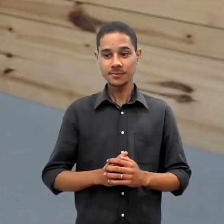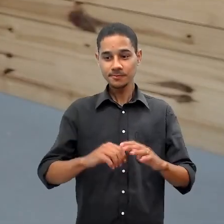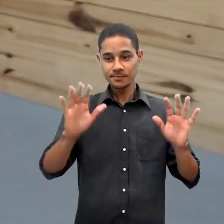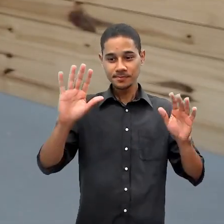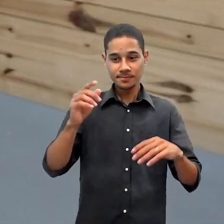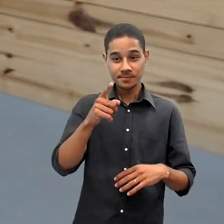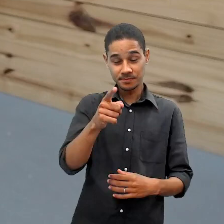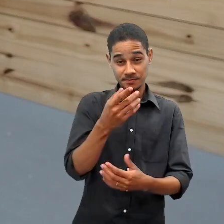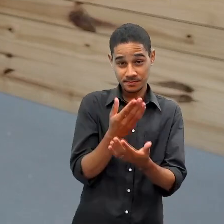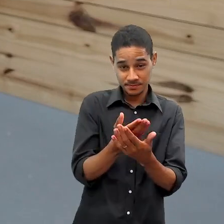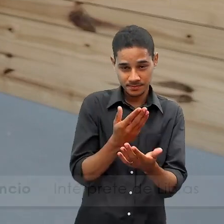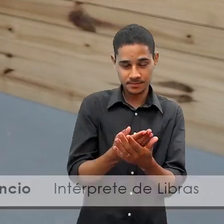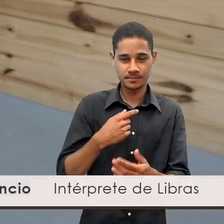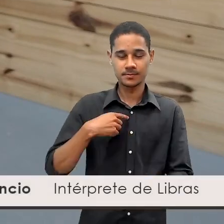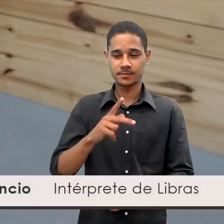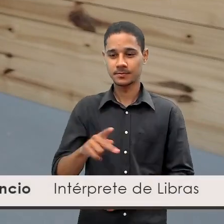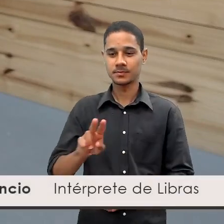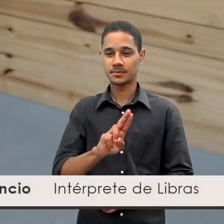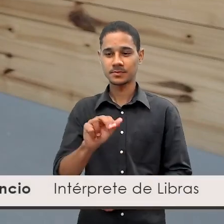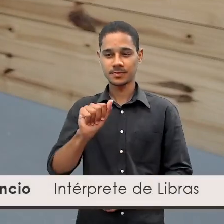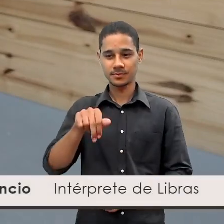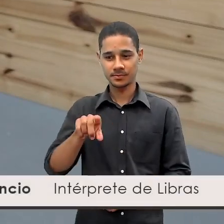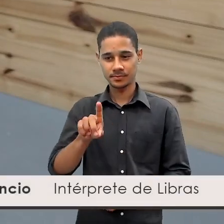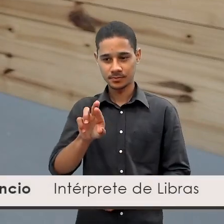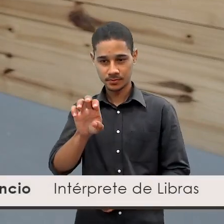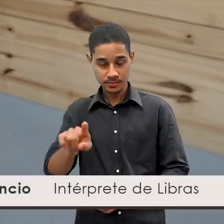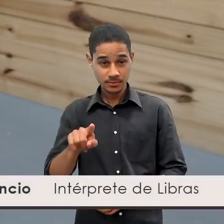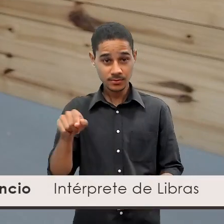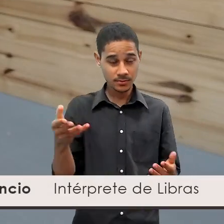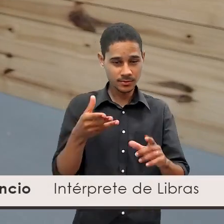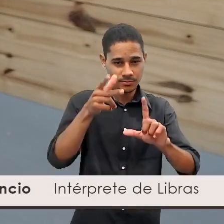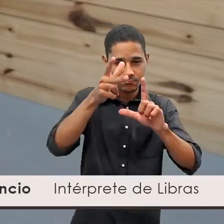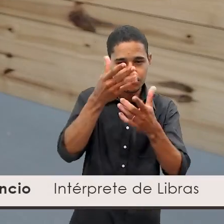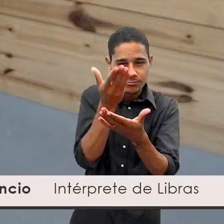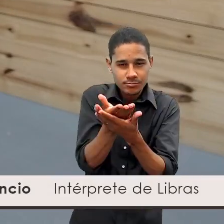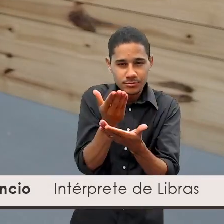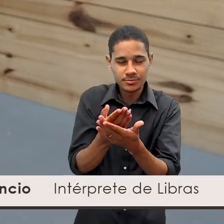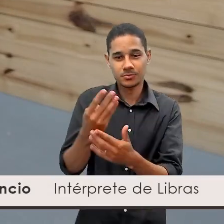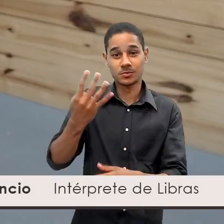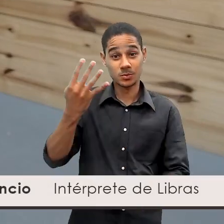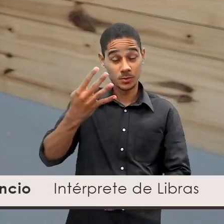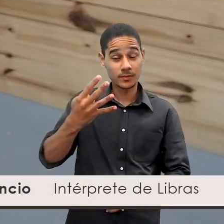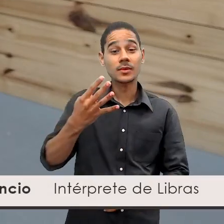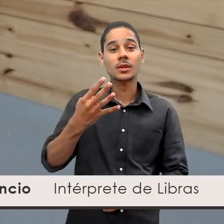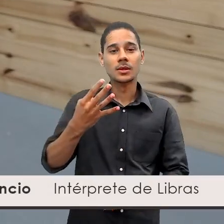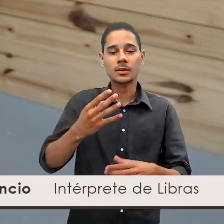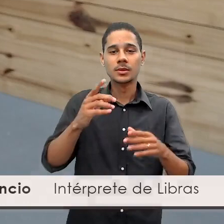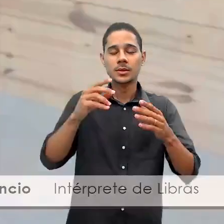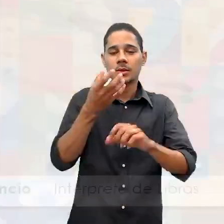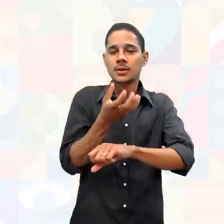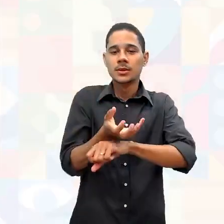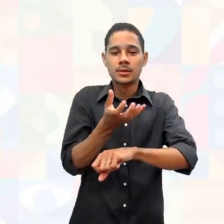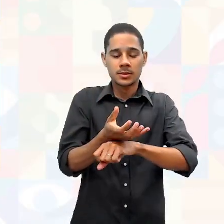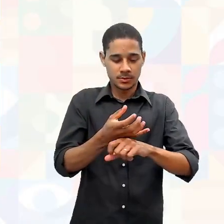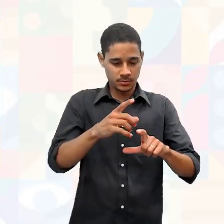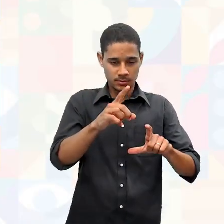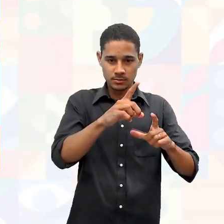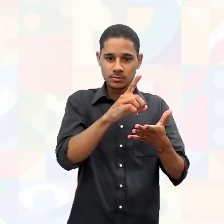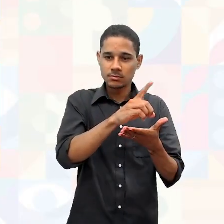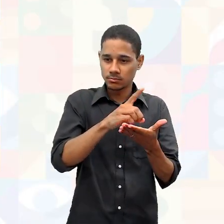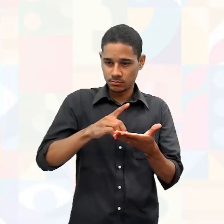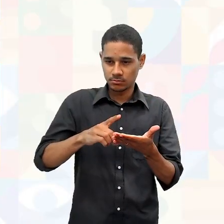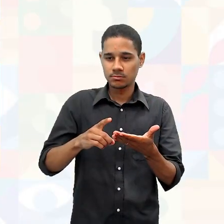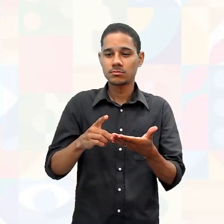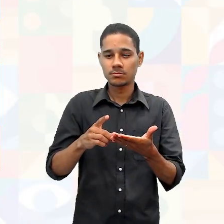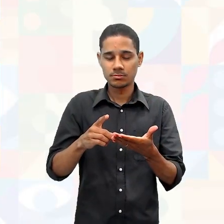Olá, estudantes, sou o professor André Lemoine e essa é a videoaula da unidade 4 da disciplina de Desenho Arquitetônico, onde nós vamos ver um pouco a respeito